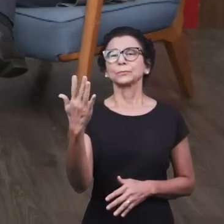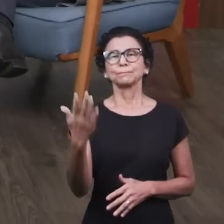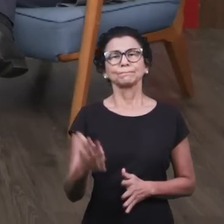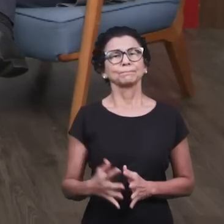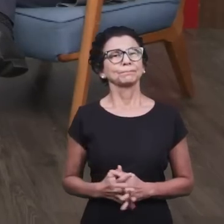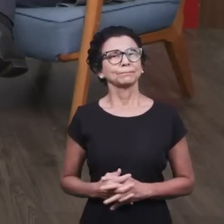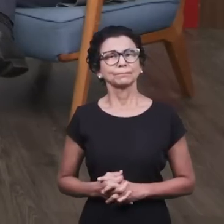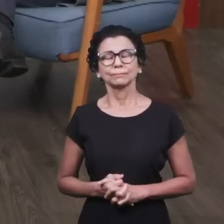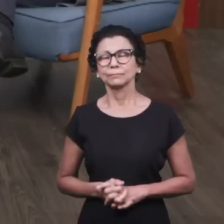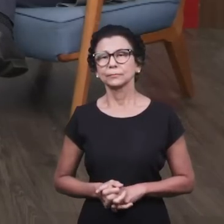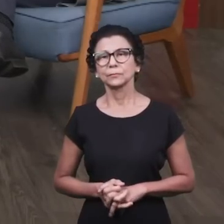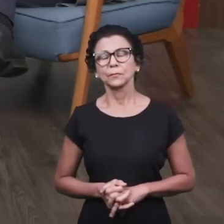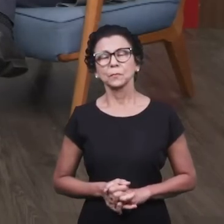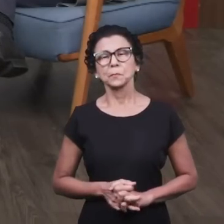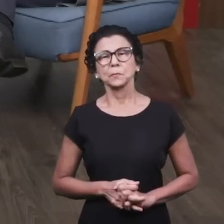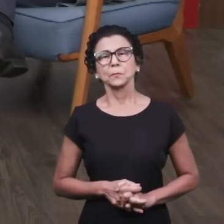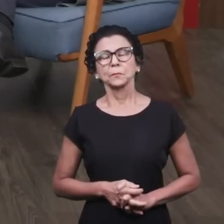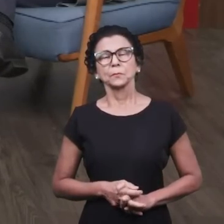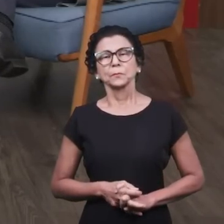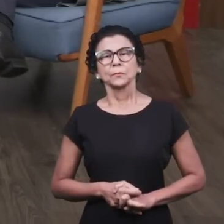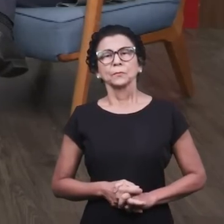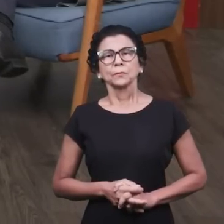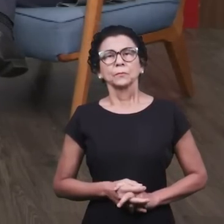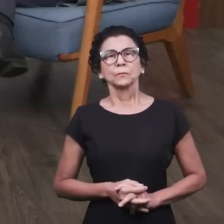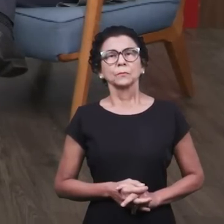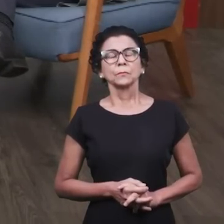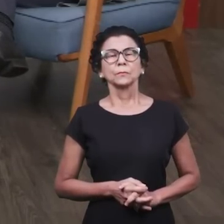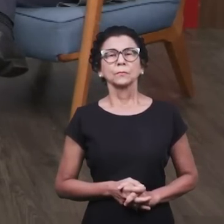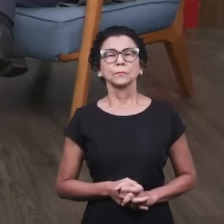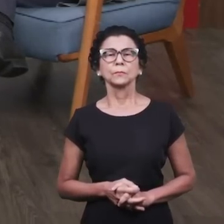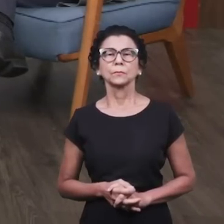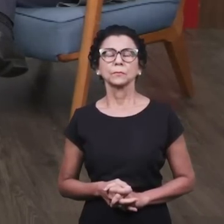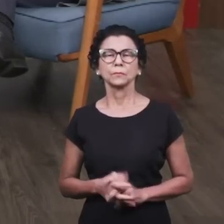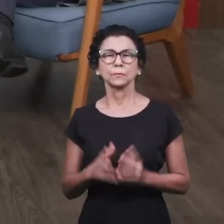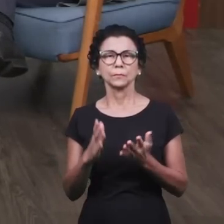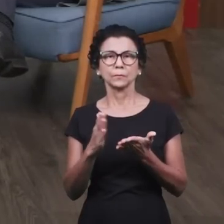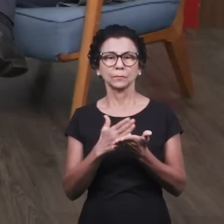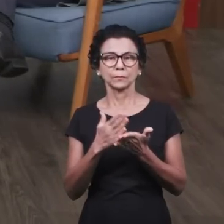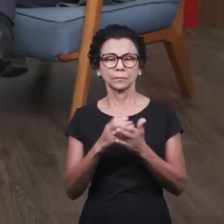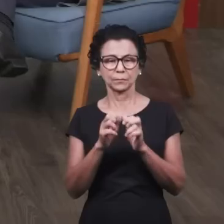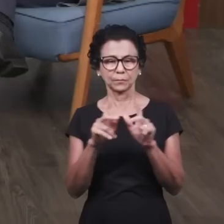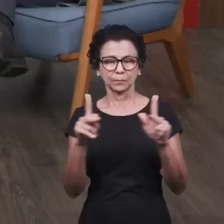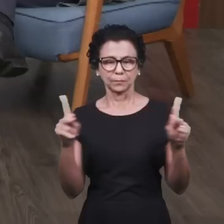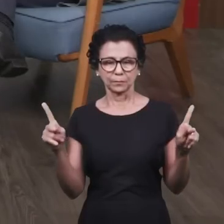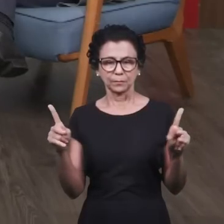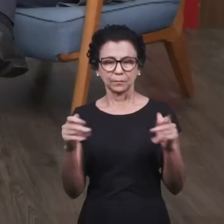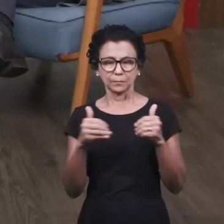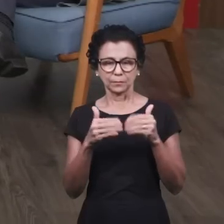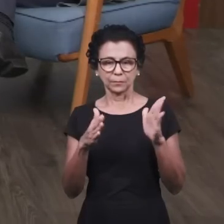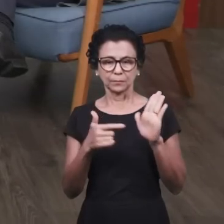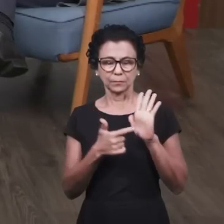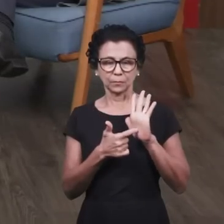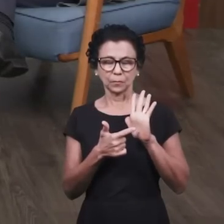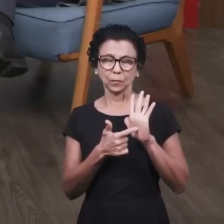aí. Mas essa abertura do livro de Apocalipse deixa